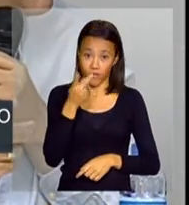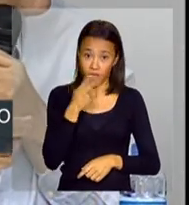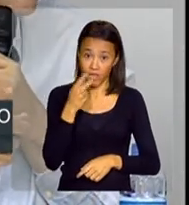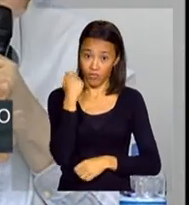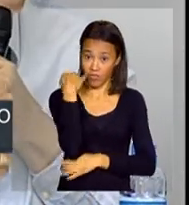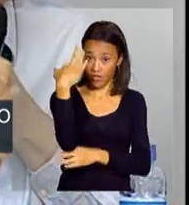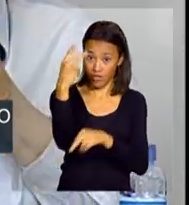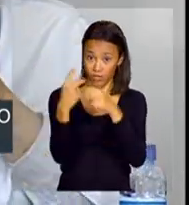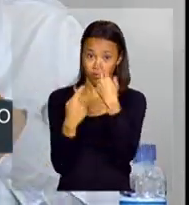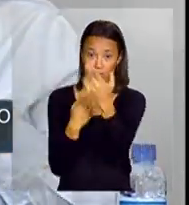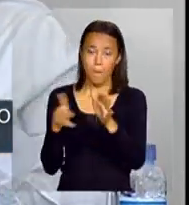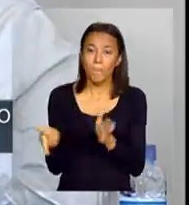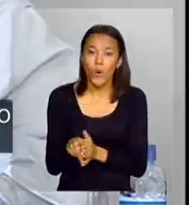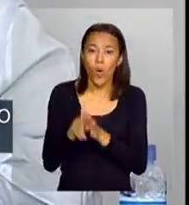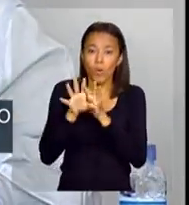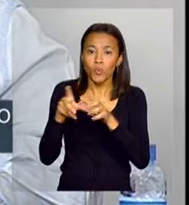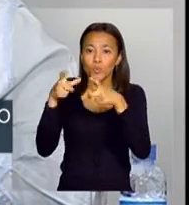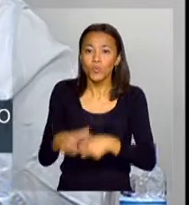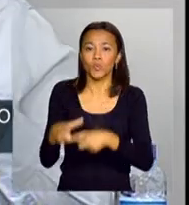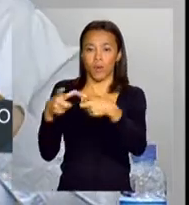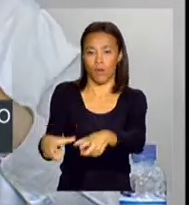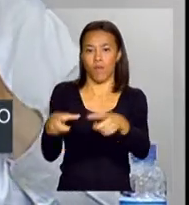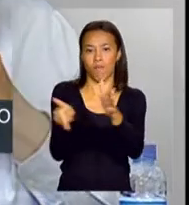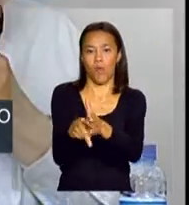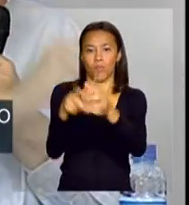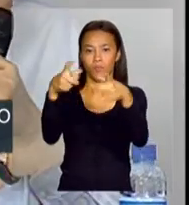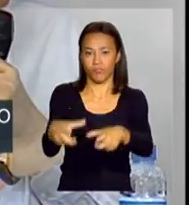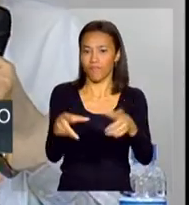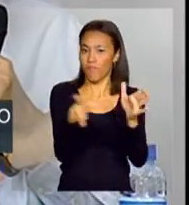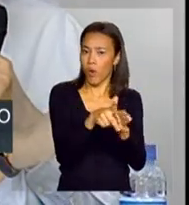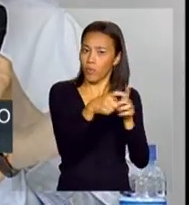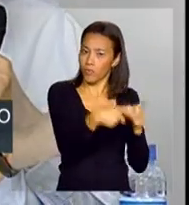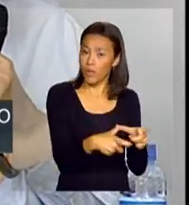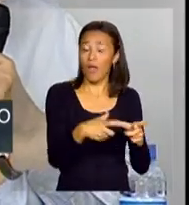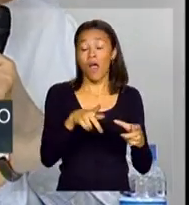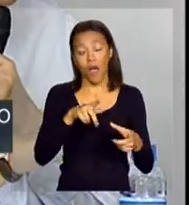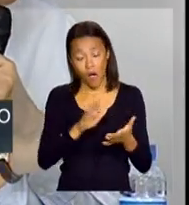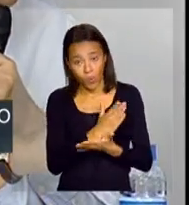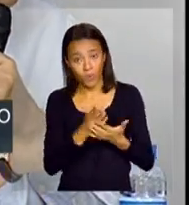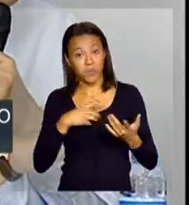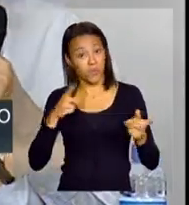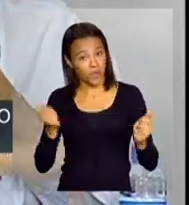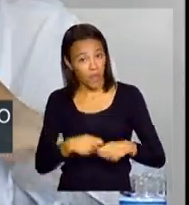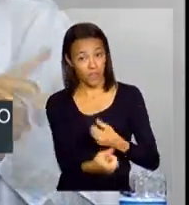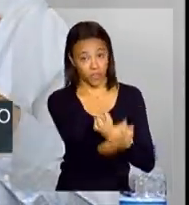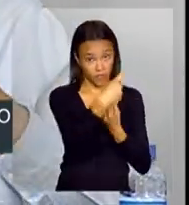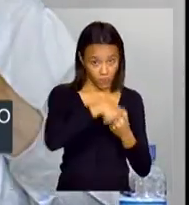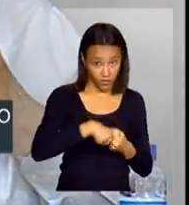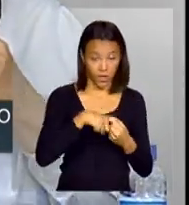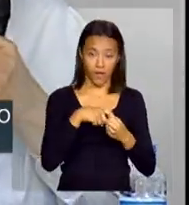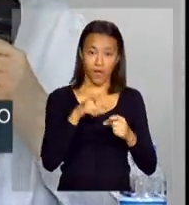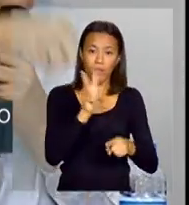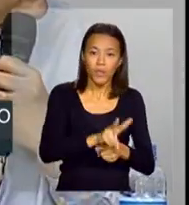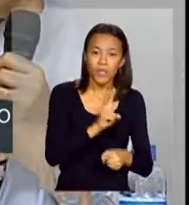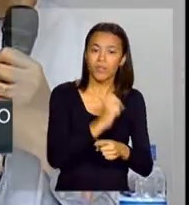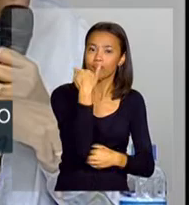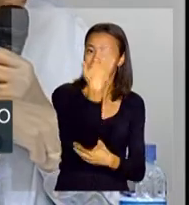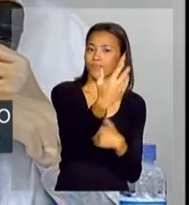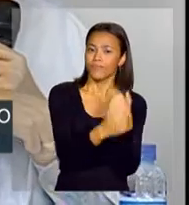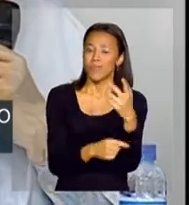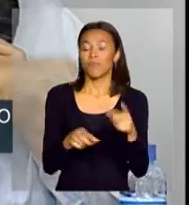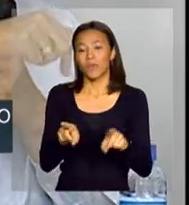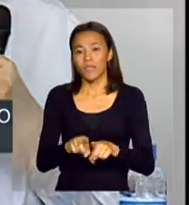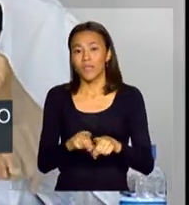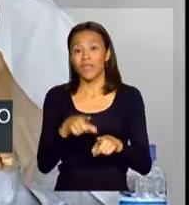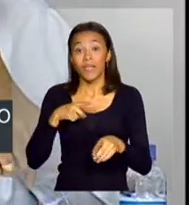nativa. Então, nós temos processos de restauração, tem situações que é viável a natureza restaurar, tem situações que vai ter que ter intervenção